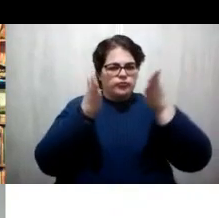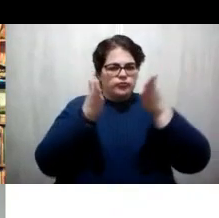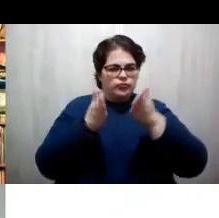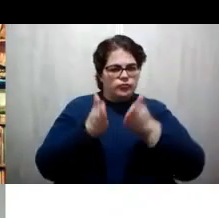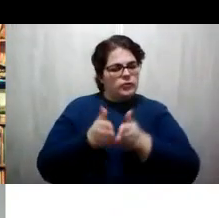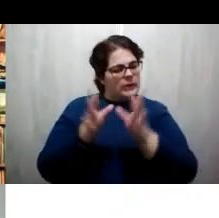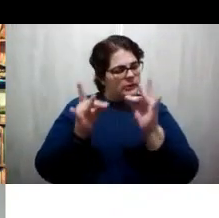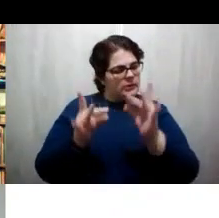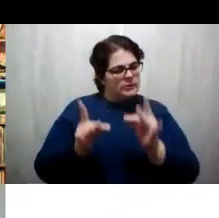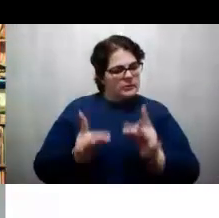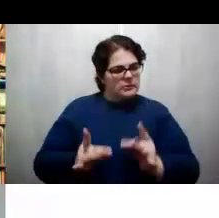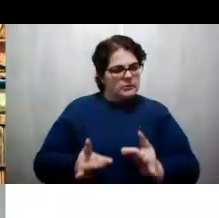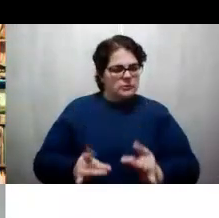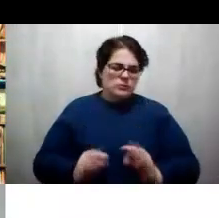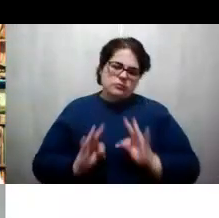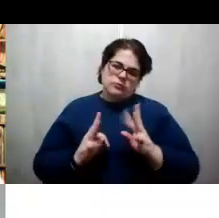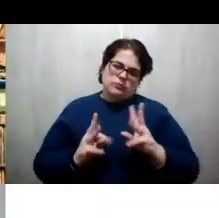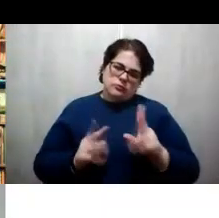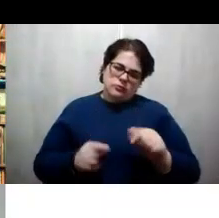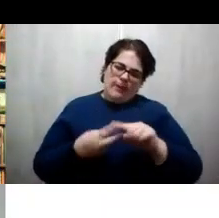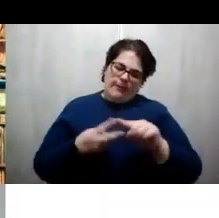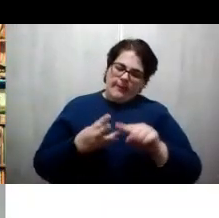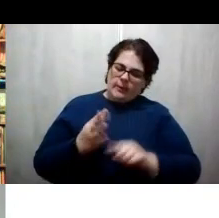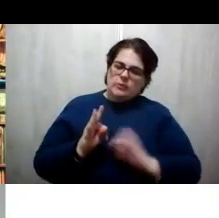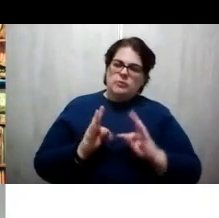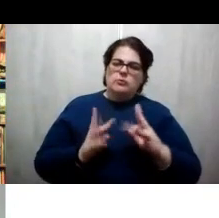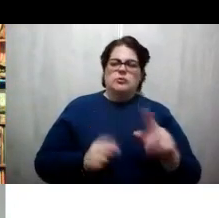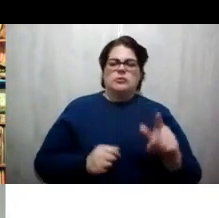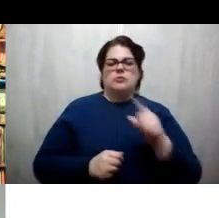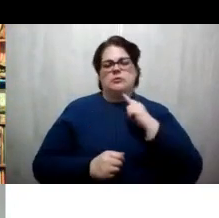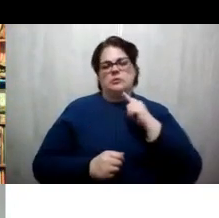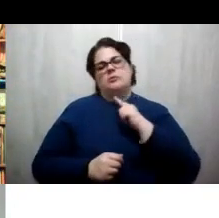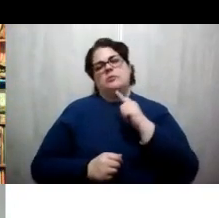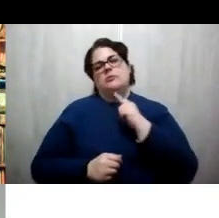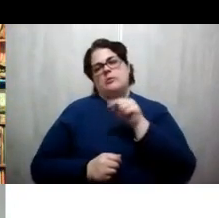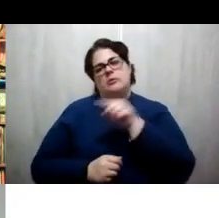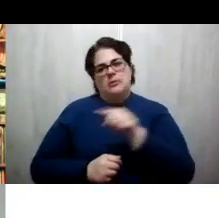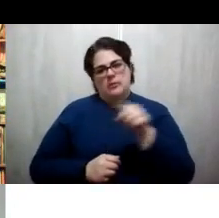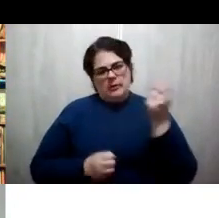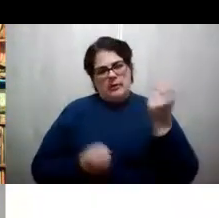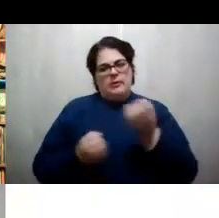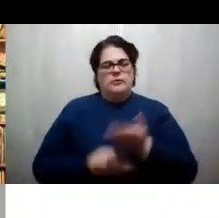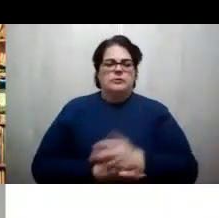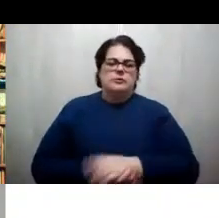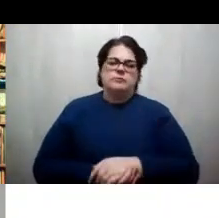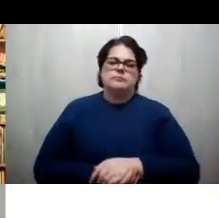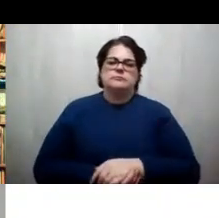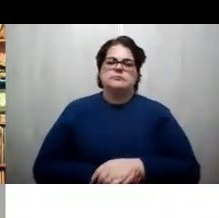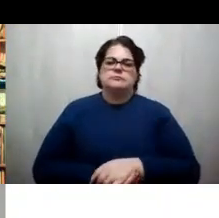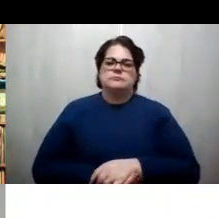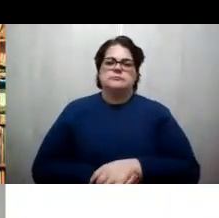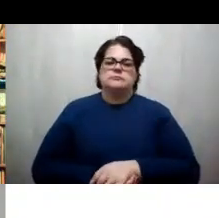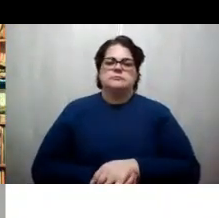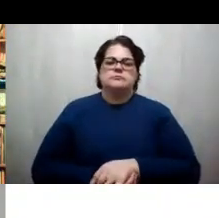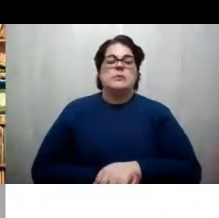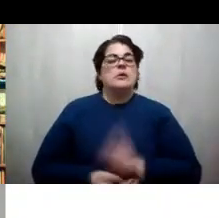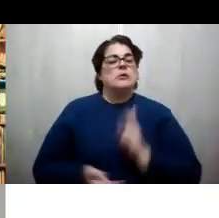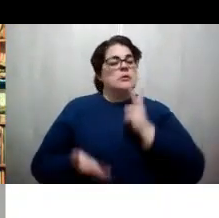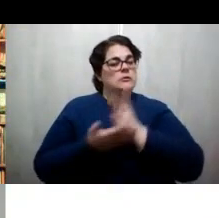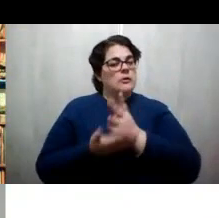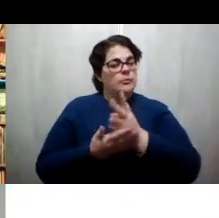ir detalhando os vários elementos que estão presentes nesse carro, né? E sempre lembrando